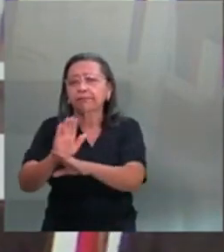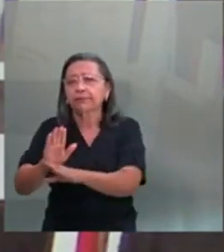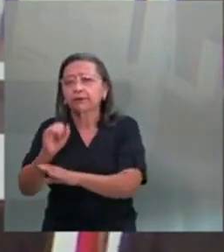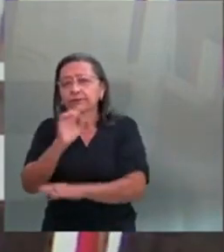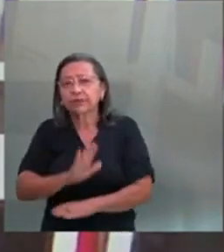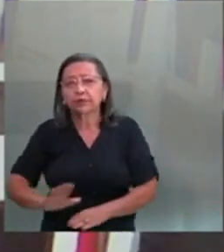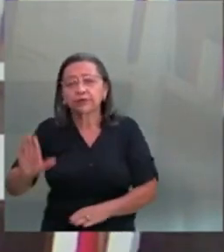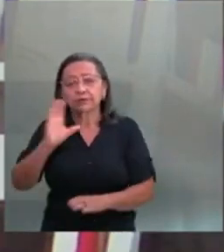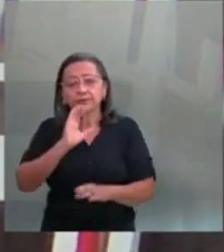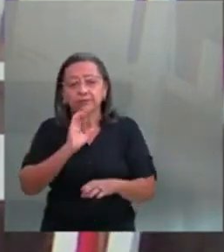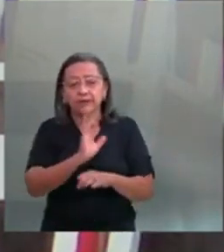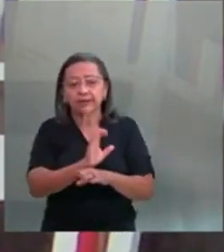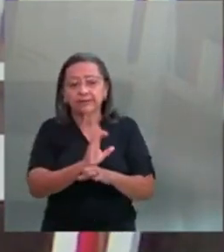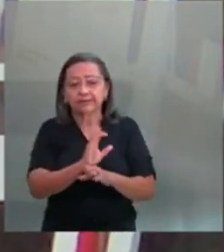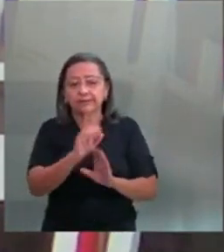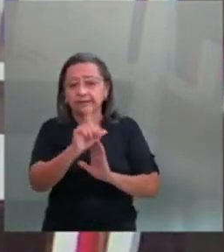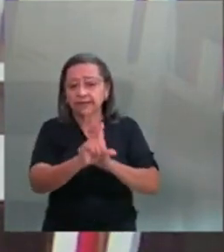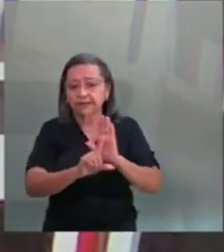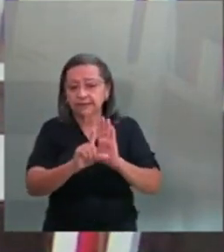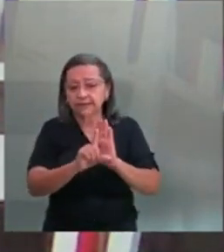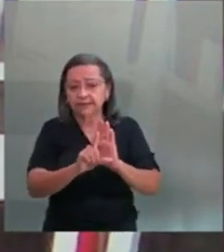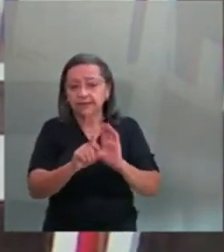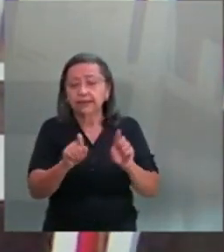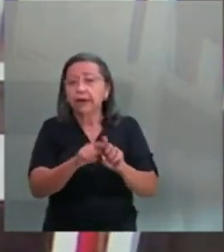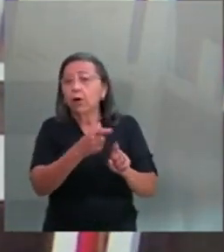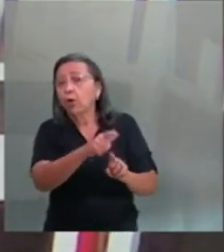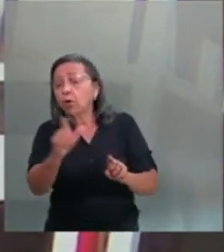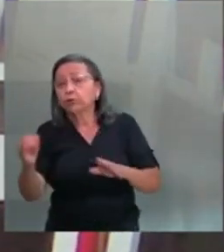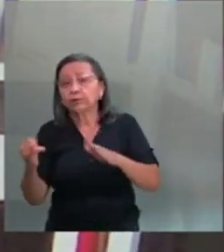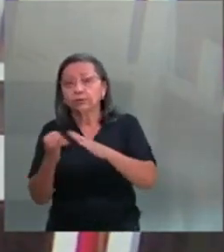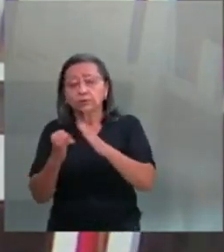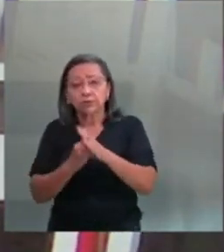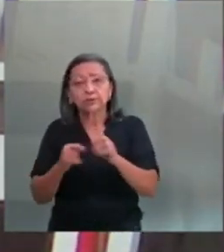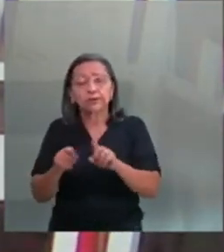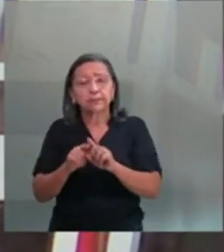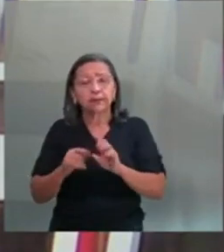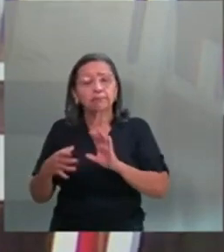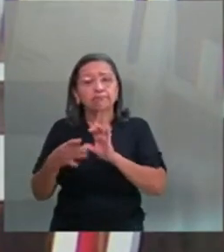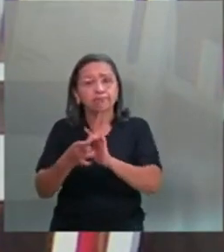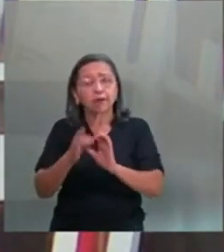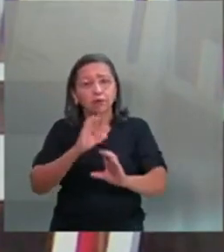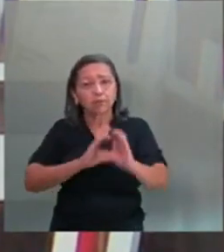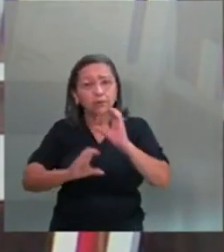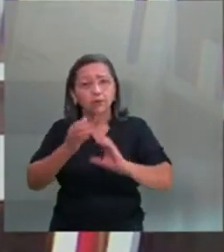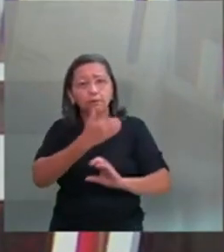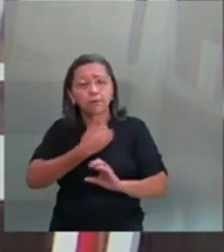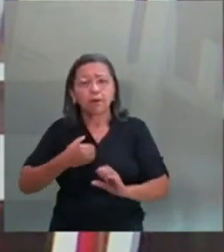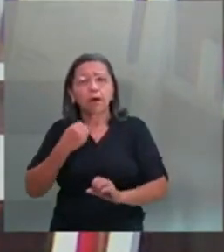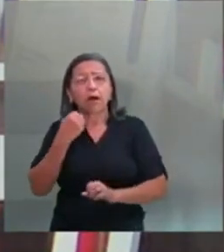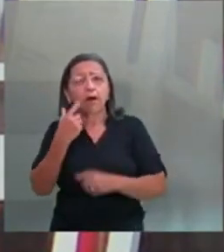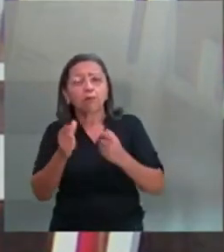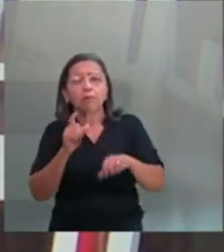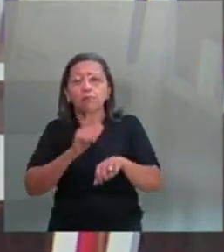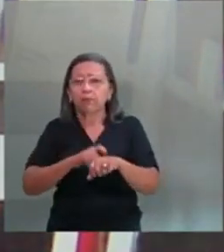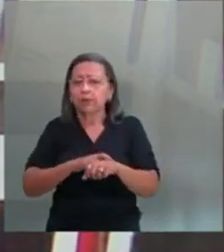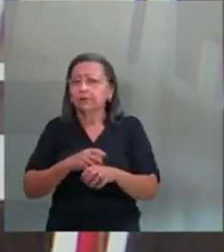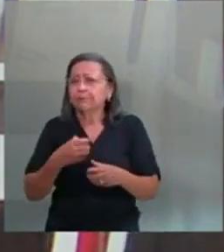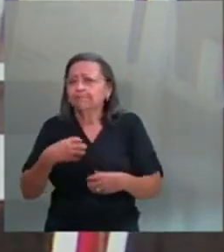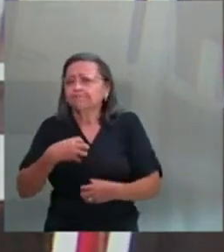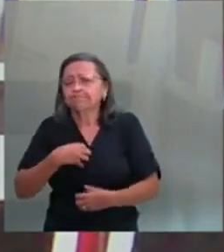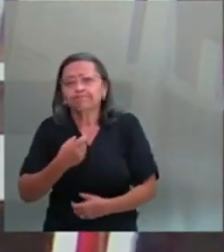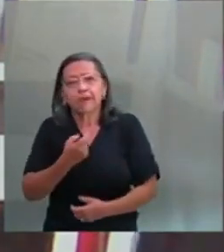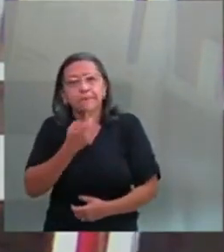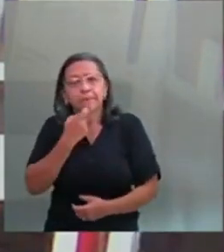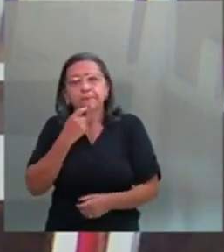canais legislativos e outras instituições ligadas à comunicação pública, algumas delas num momento bastante crítico,